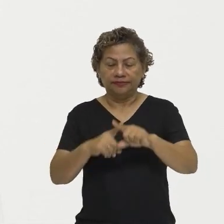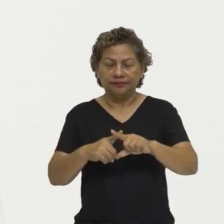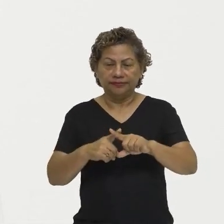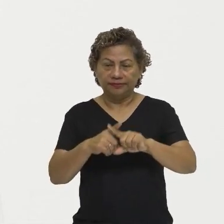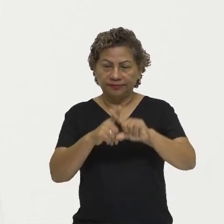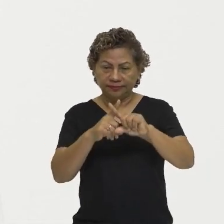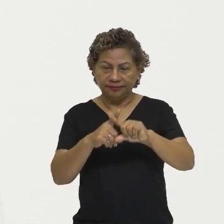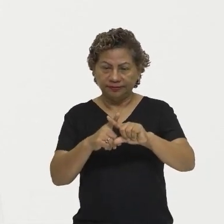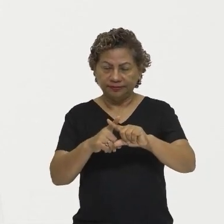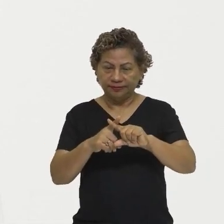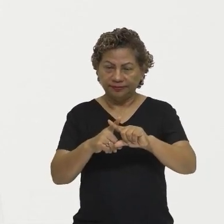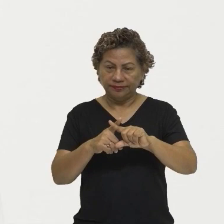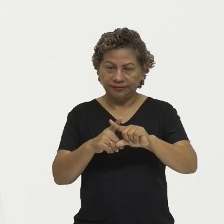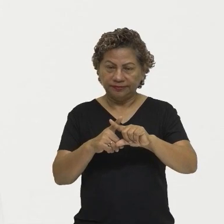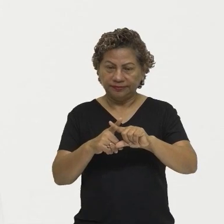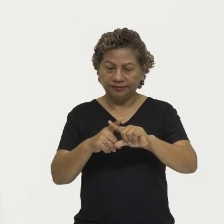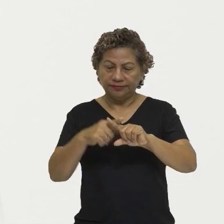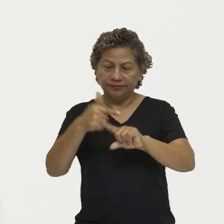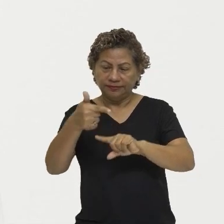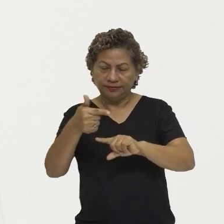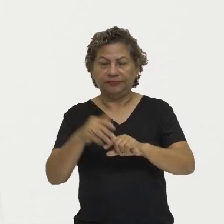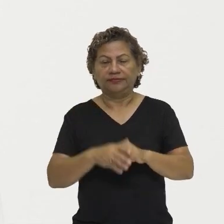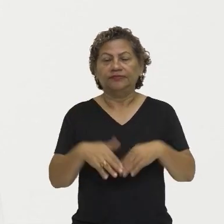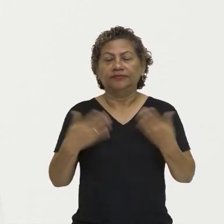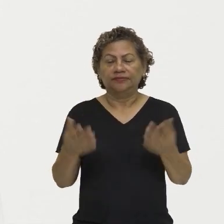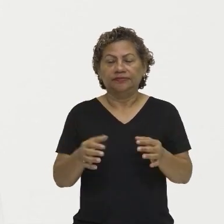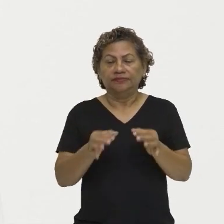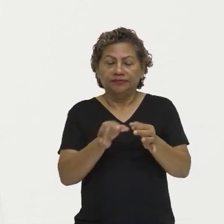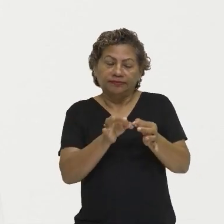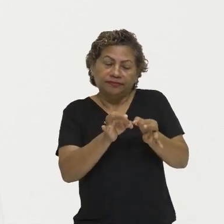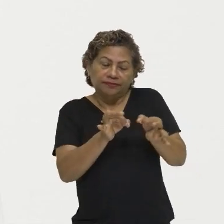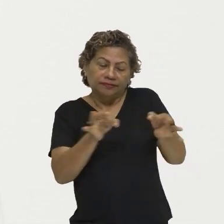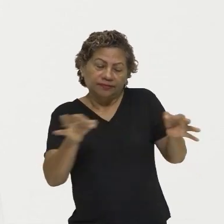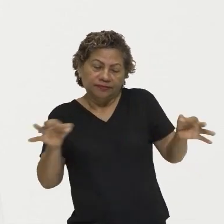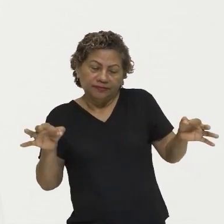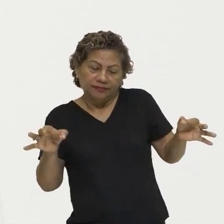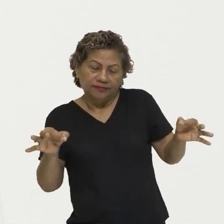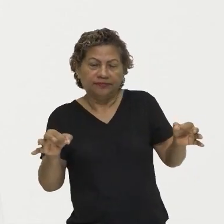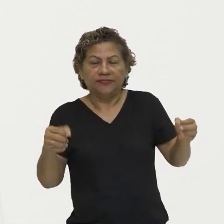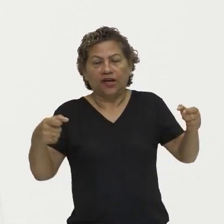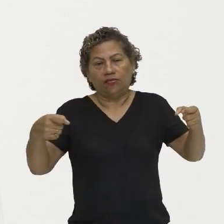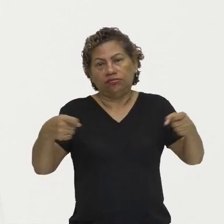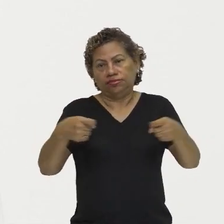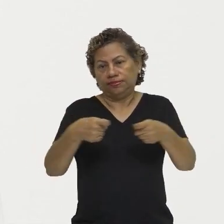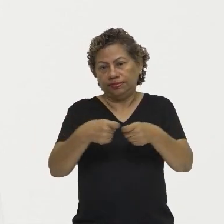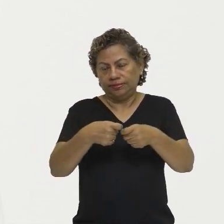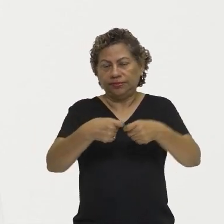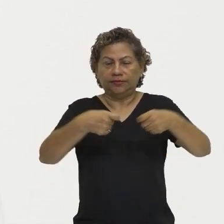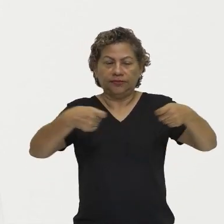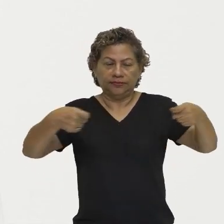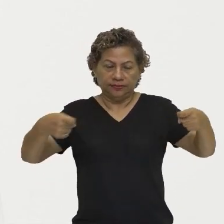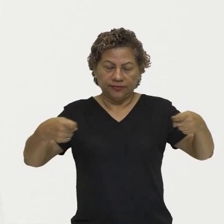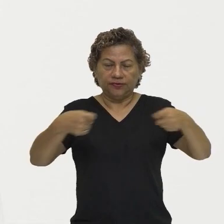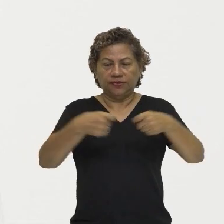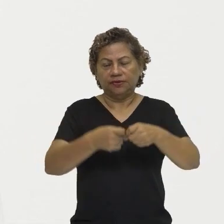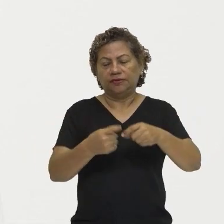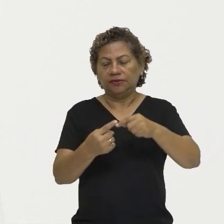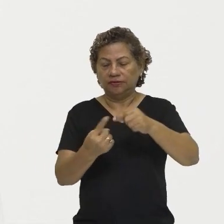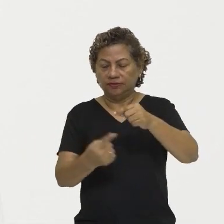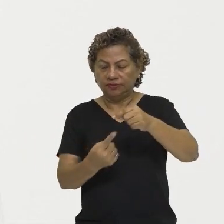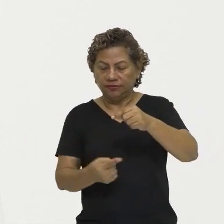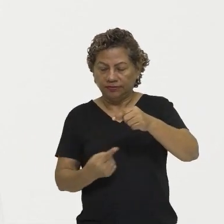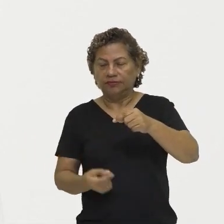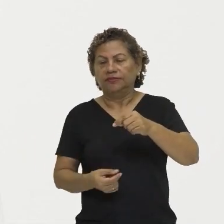ou comprimo esse elástico ou essa mola. Então eu tenho aqui que a energia potencial elástica é a